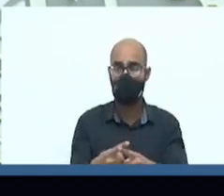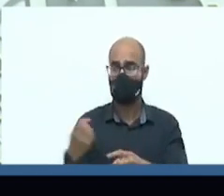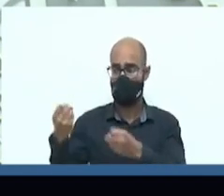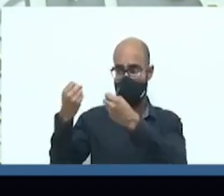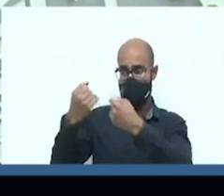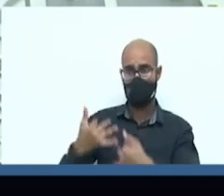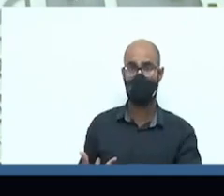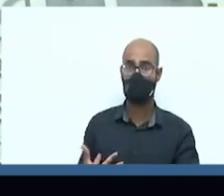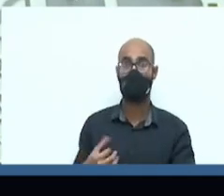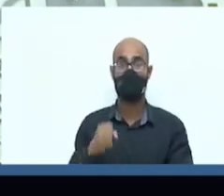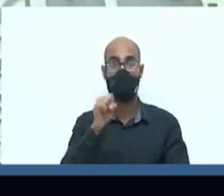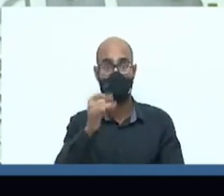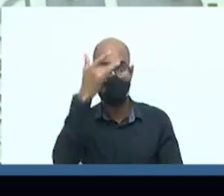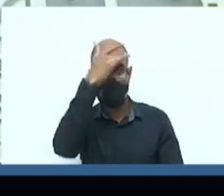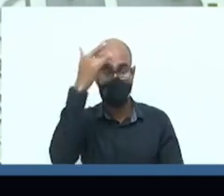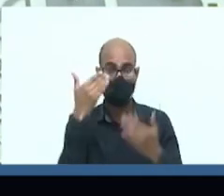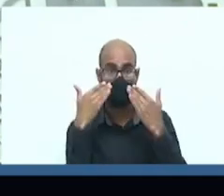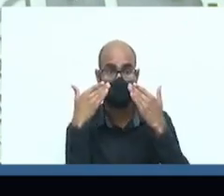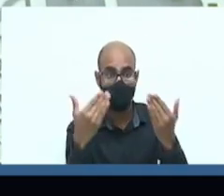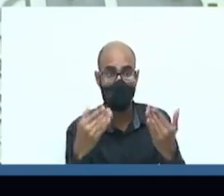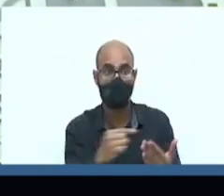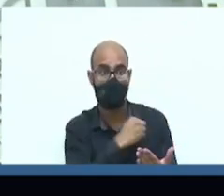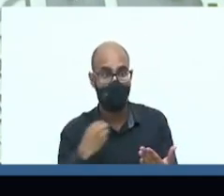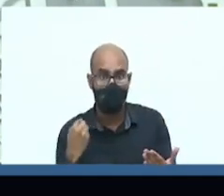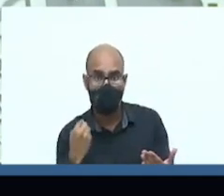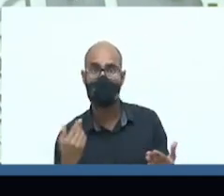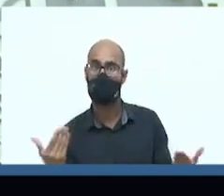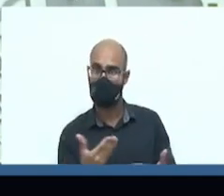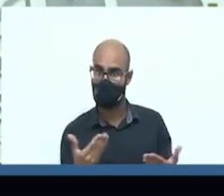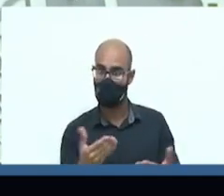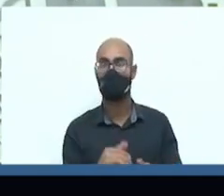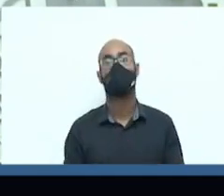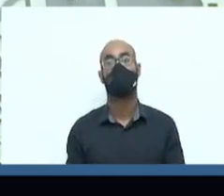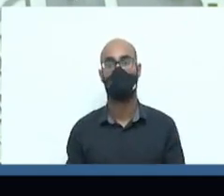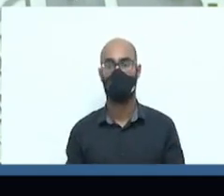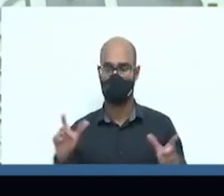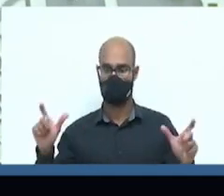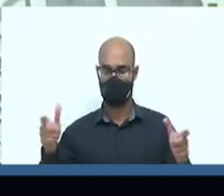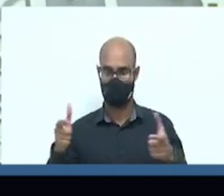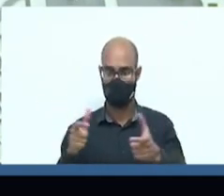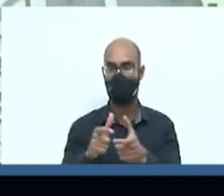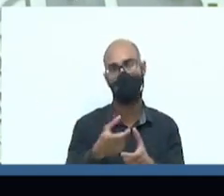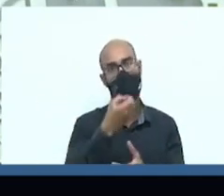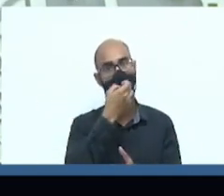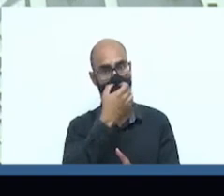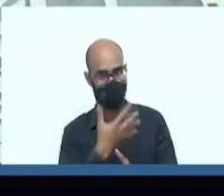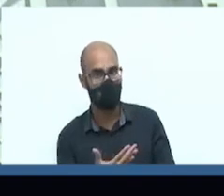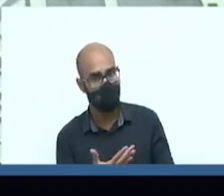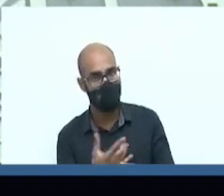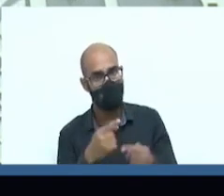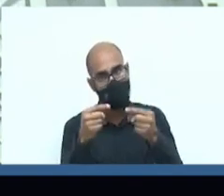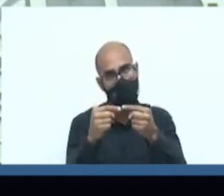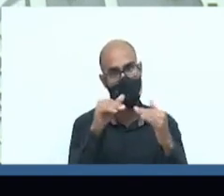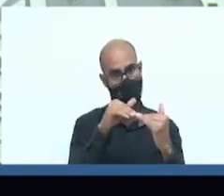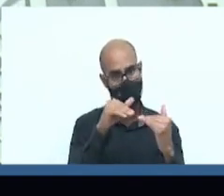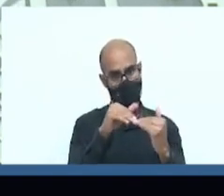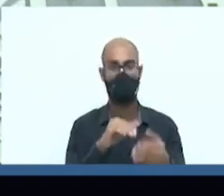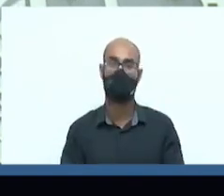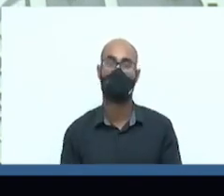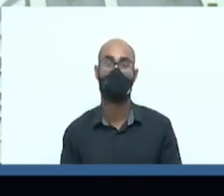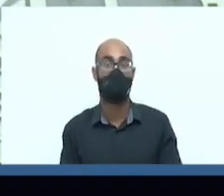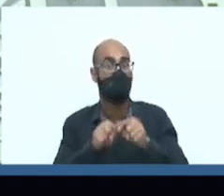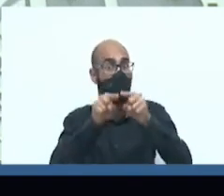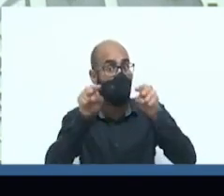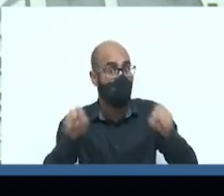que estão indo a óbito no status menos mesmo que nós tenhamos de crescido substancialmente o número de ovos